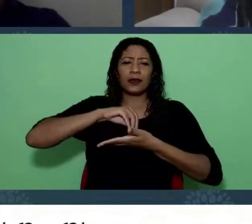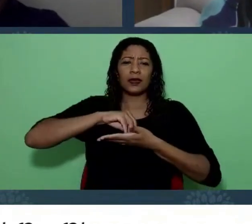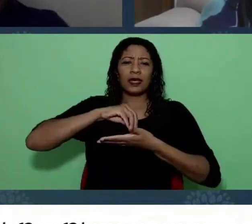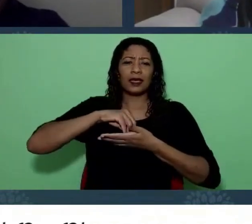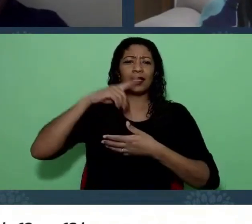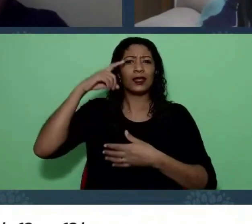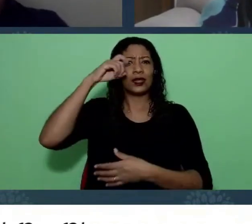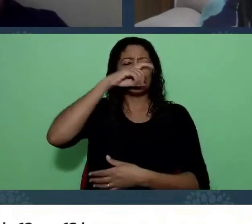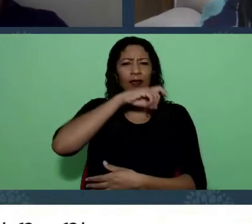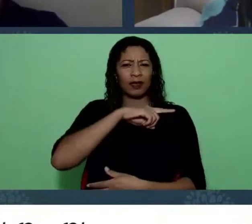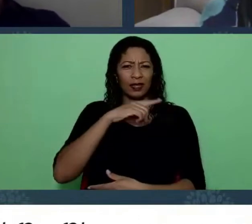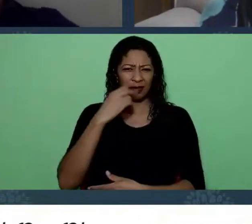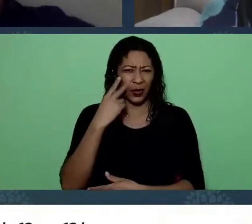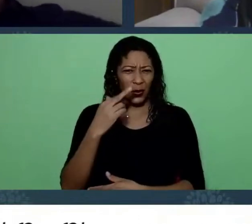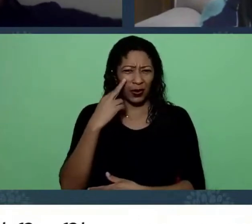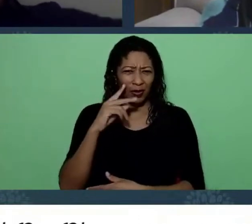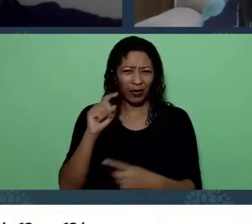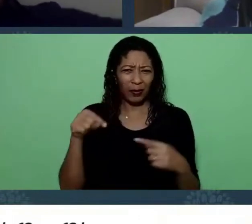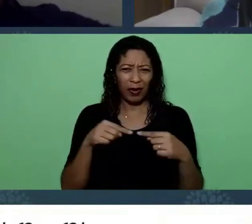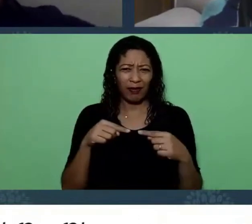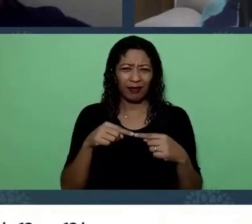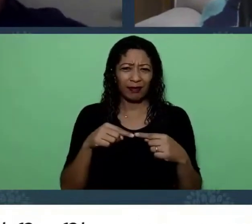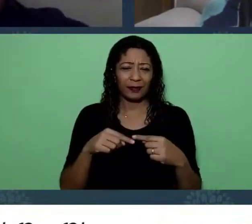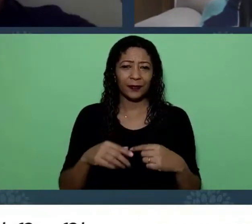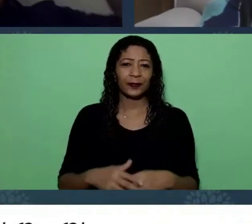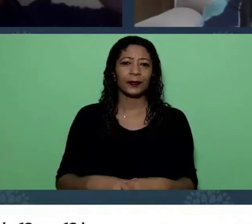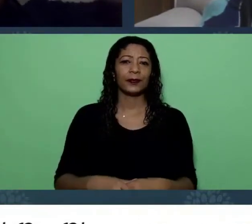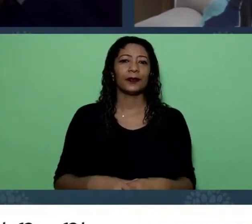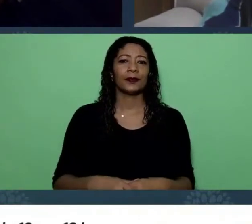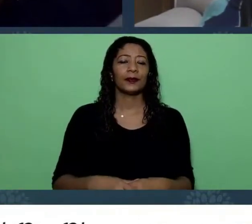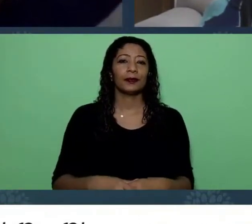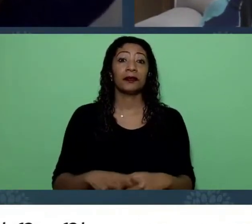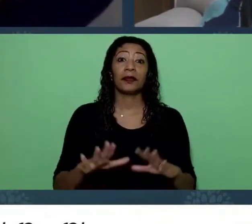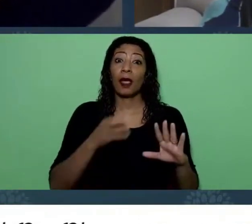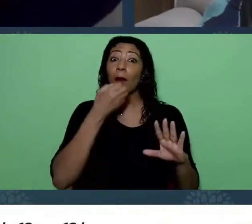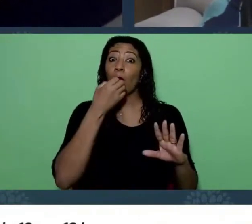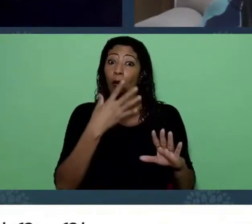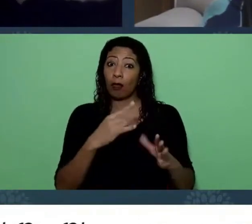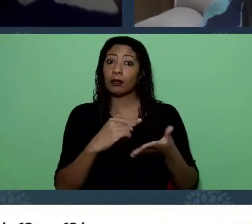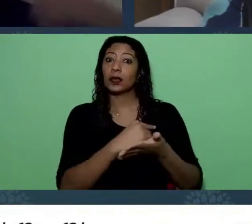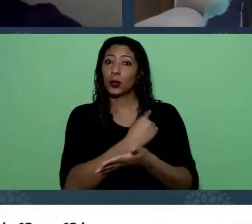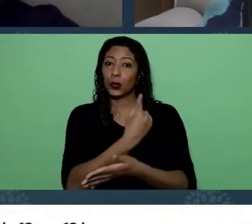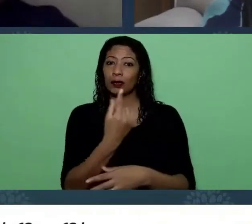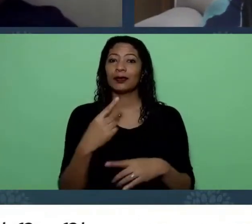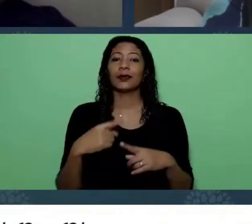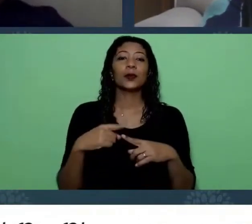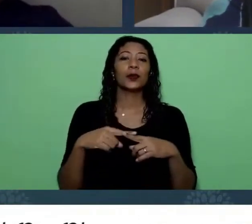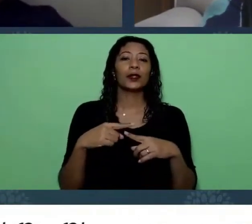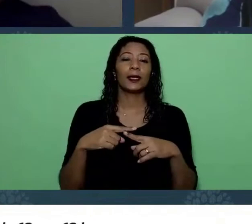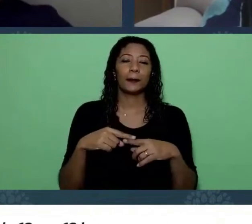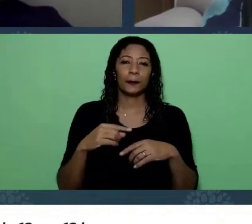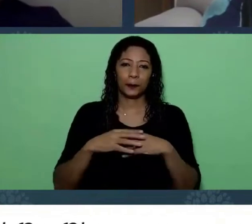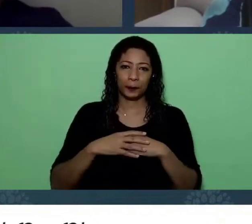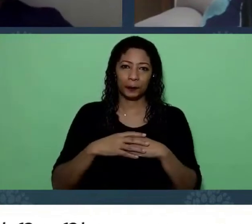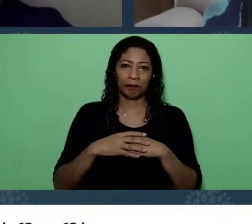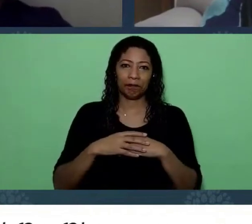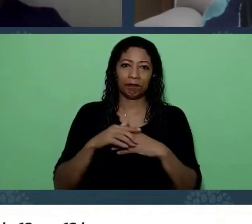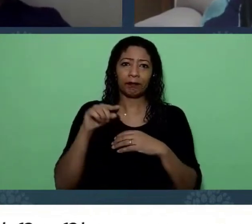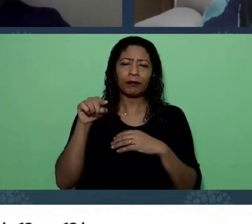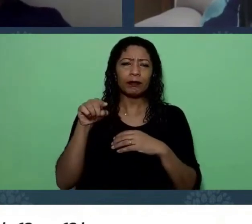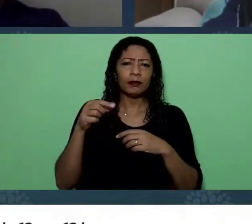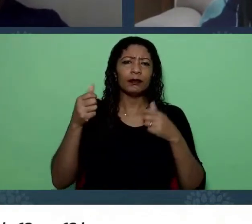Mas eu acho que assim, mas é super bacana da gente ver isso, porque aqui, gente, eu acho que uma coisa que a gente sempre